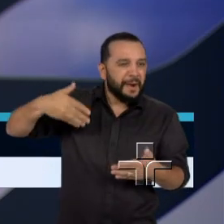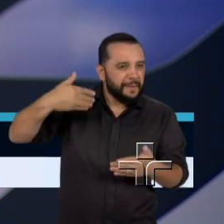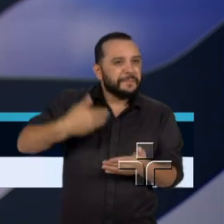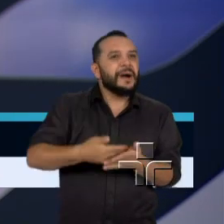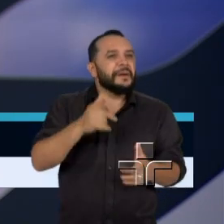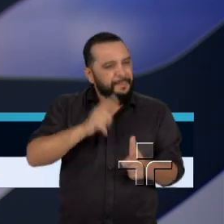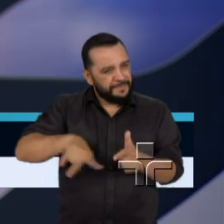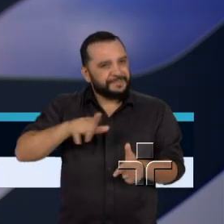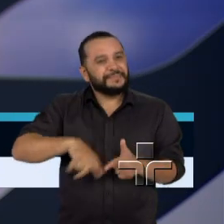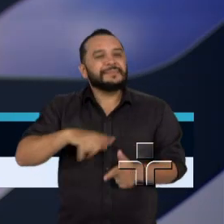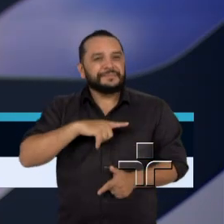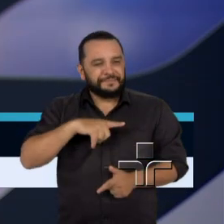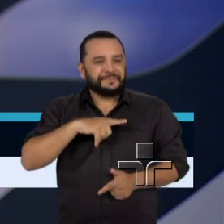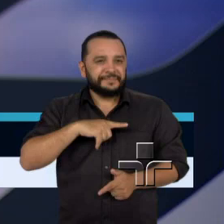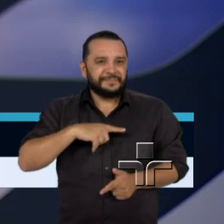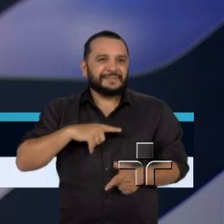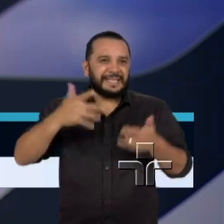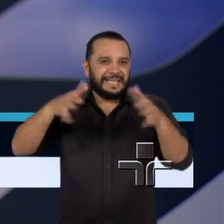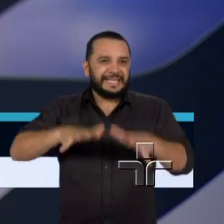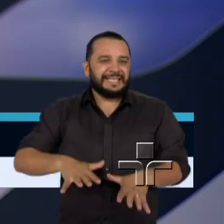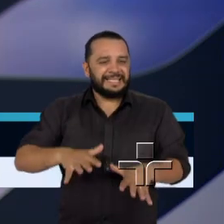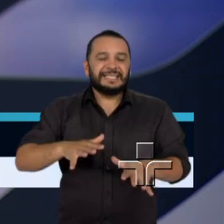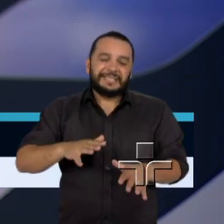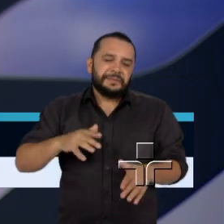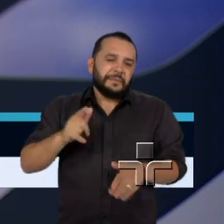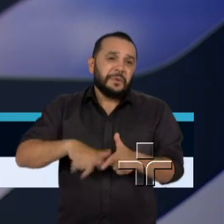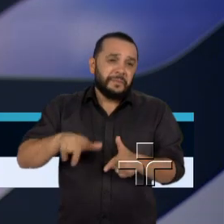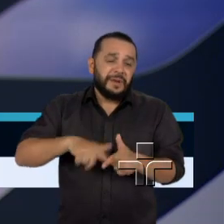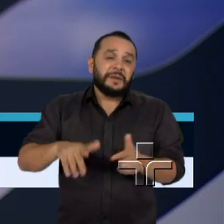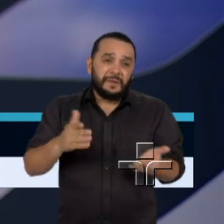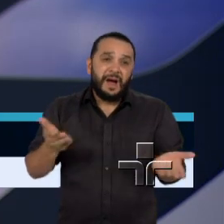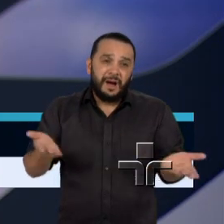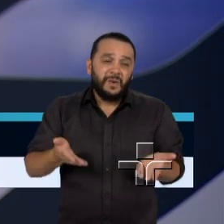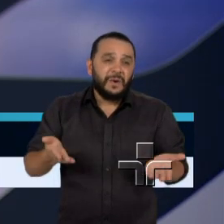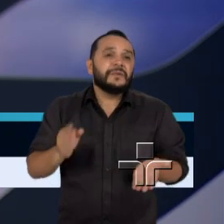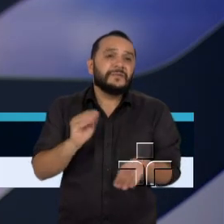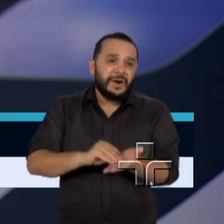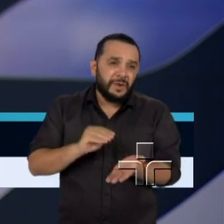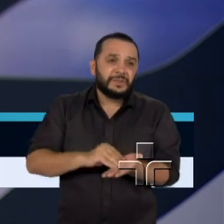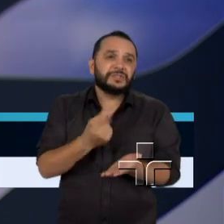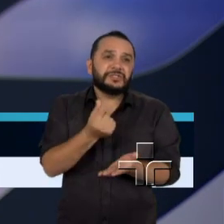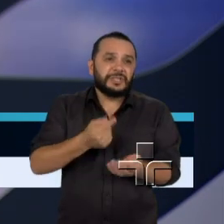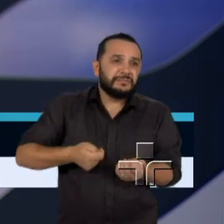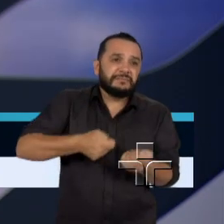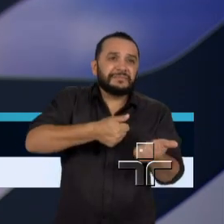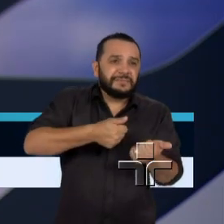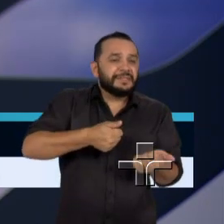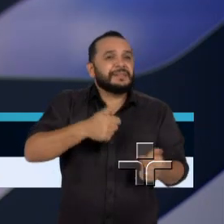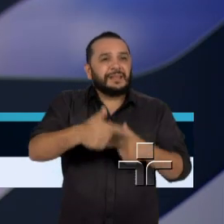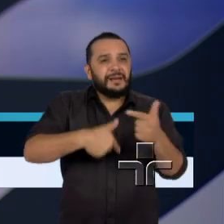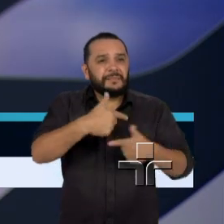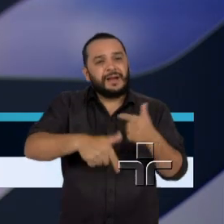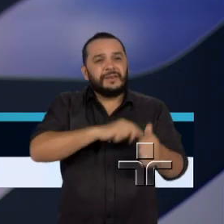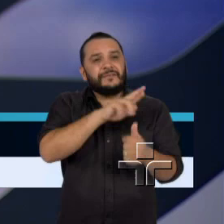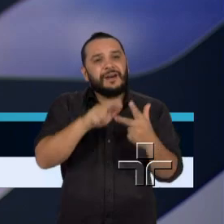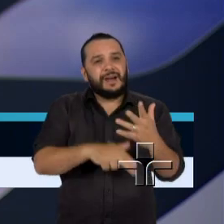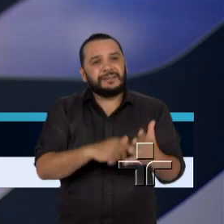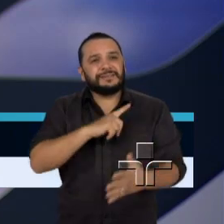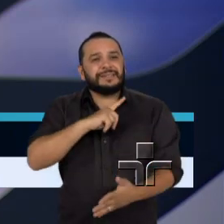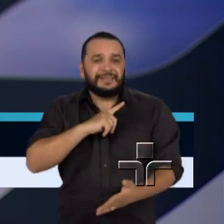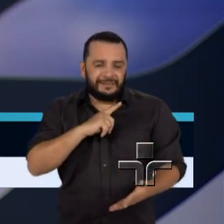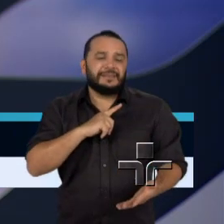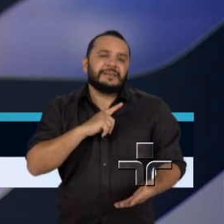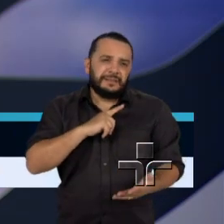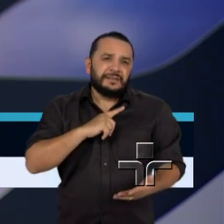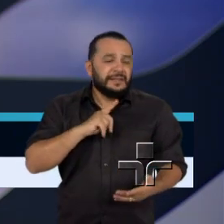crise importante do Estado brasileiro, que vai começar a faltar recursos para uma série de atividades, dentre elas